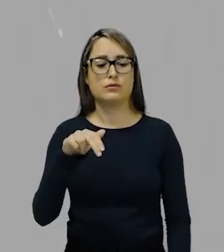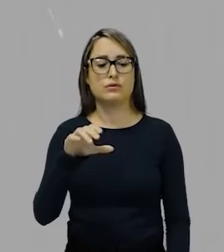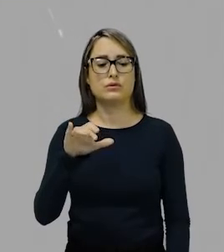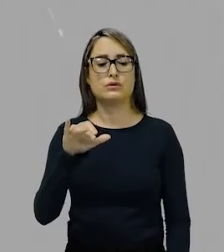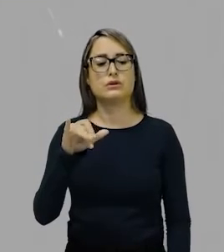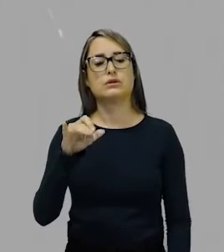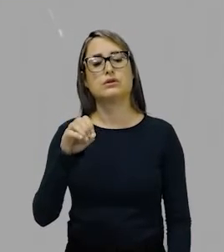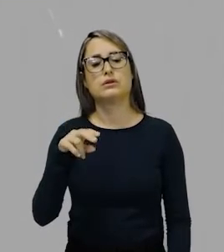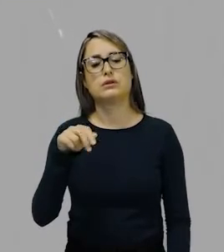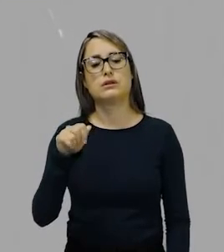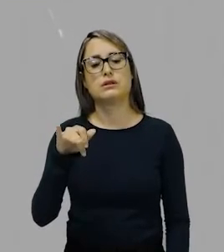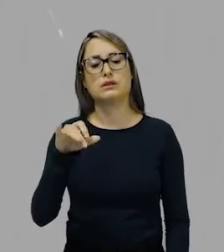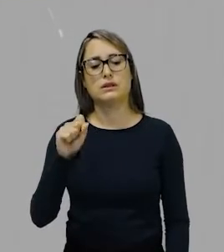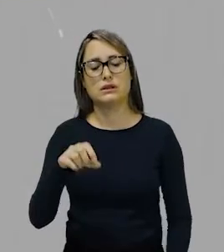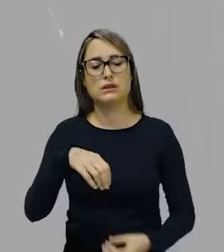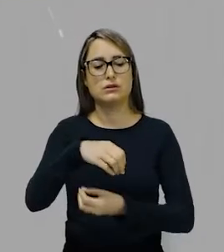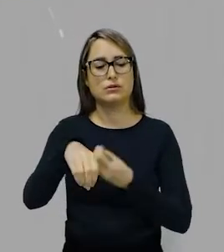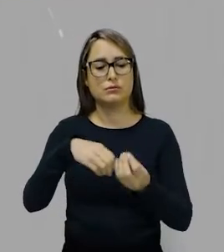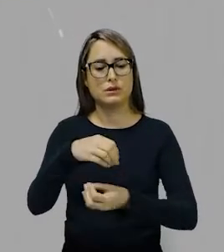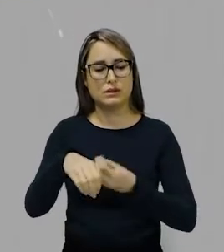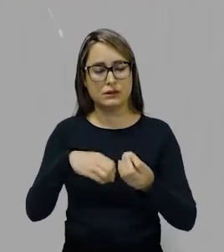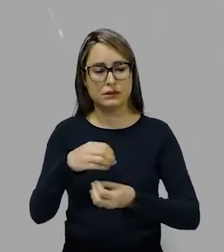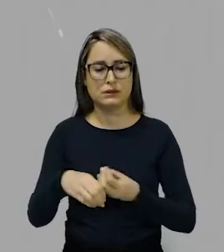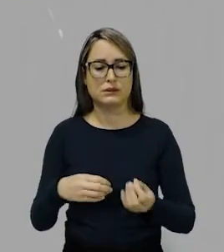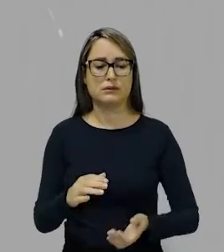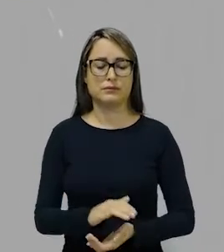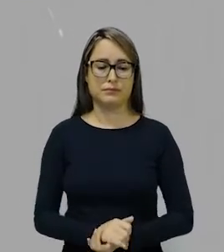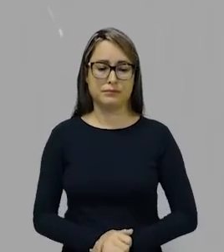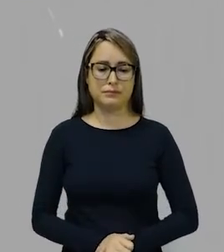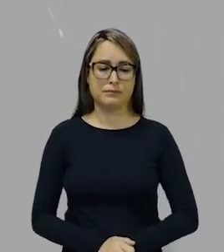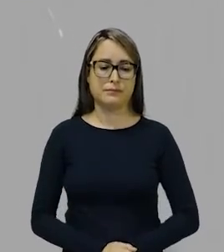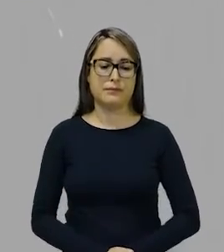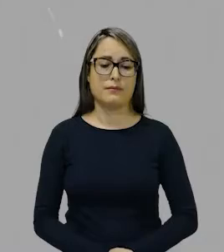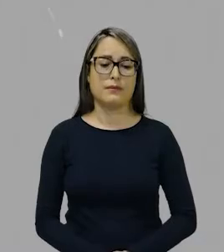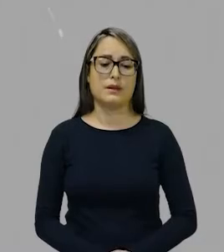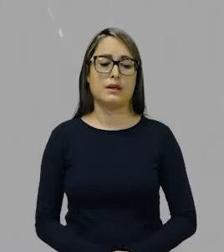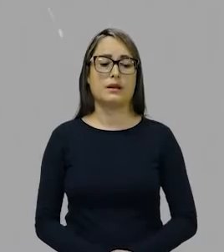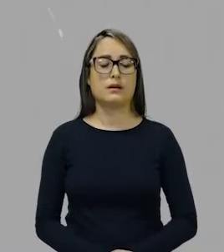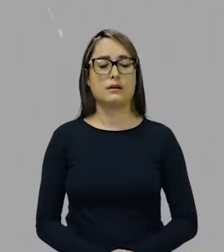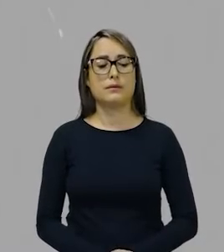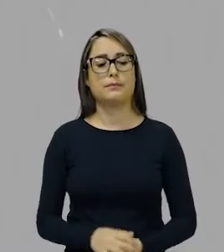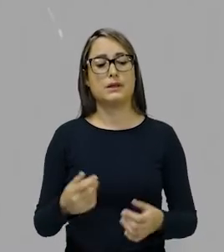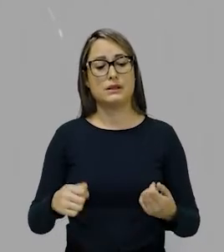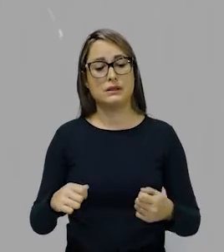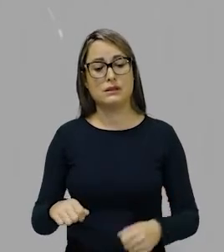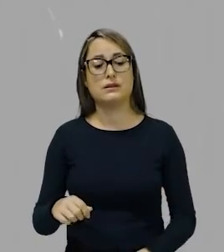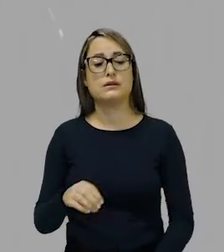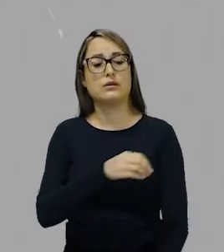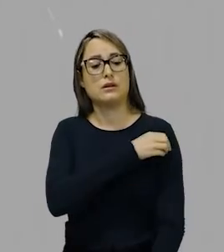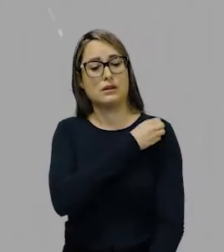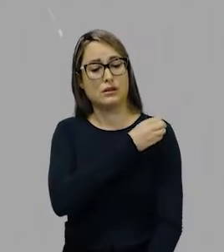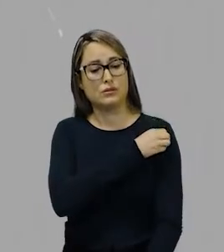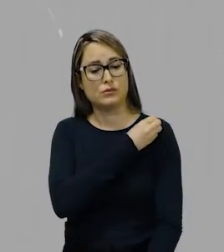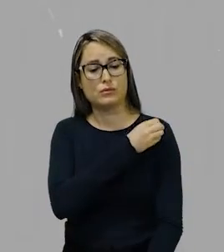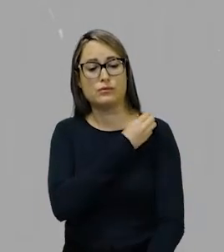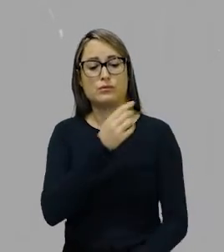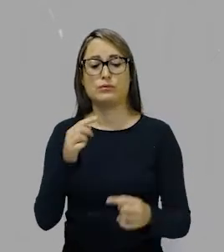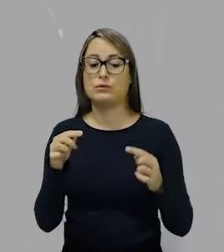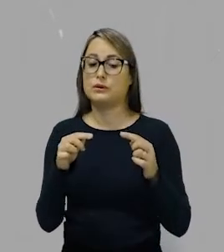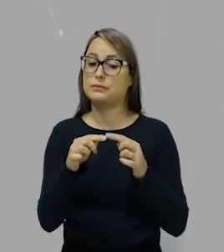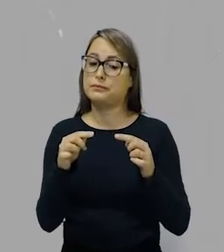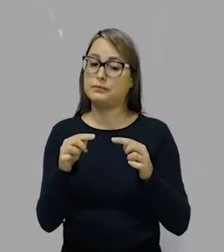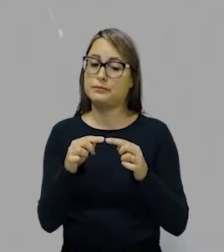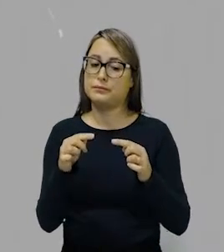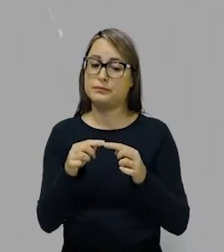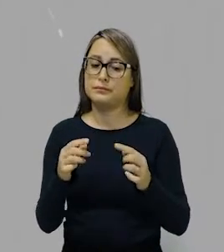o etoxetano, é um éter. O isômero funcional deve ser um álcool. Então, o etoxetano